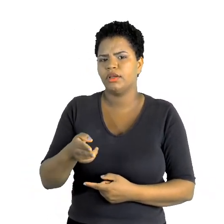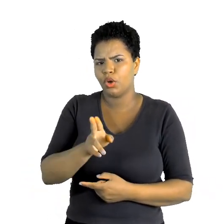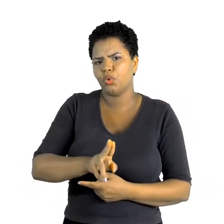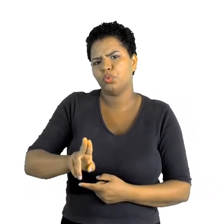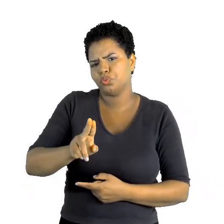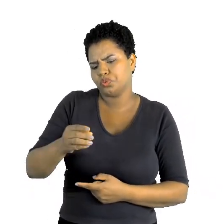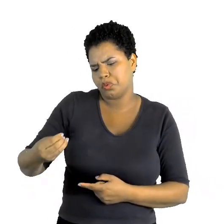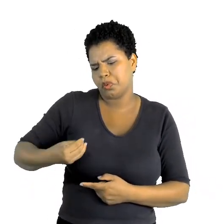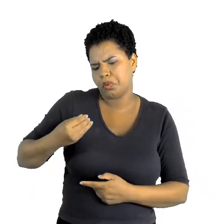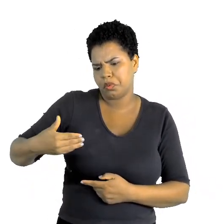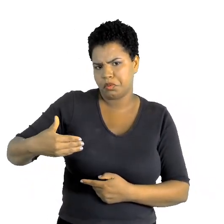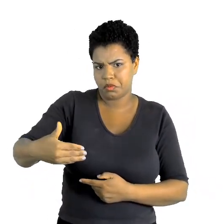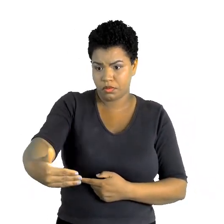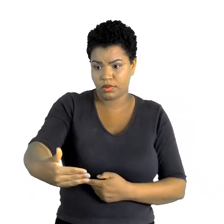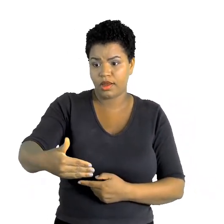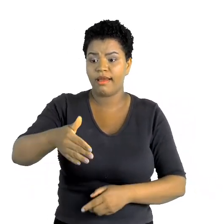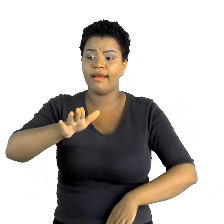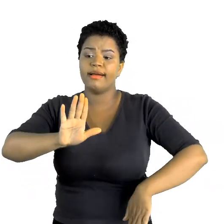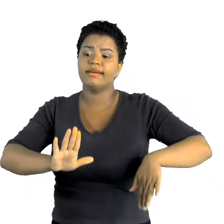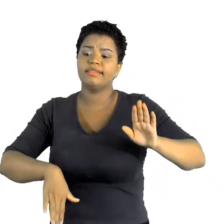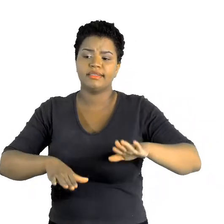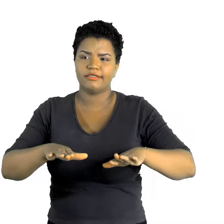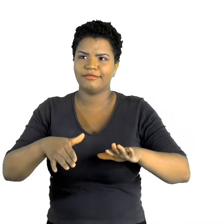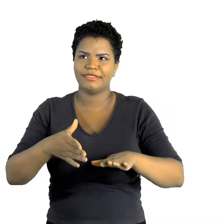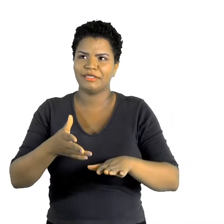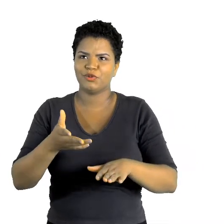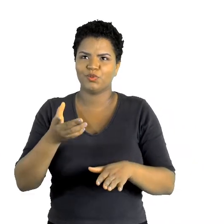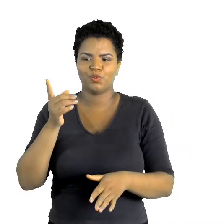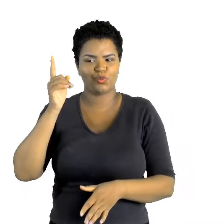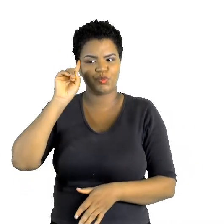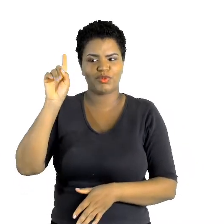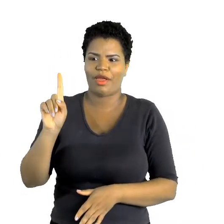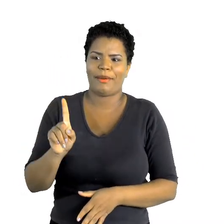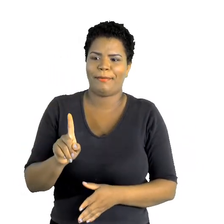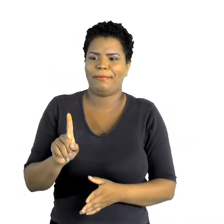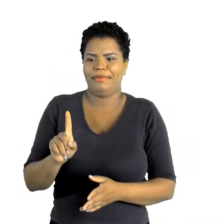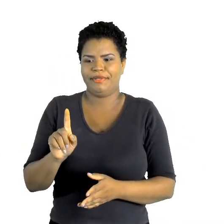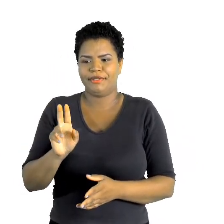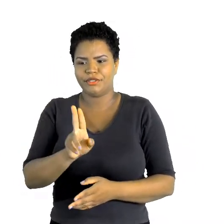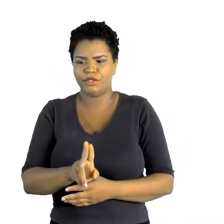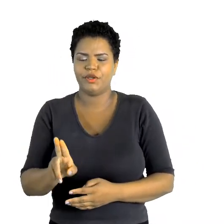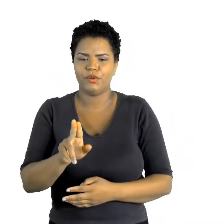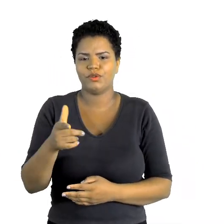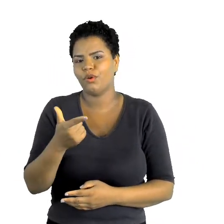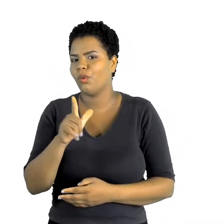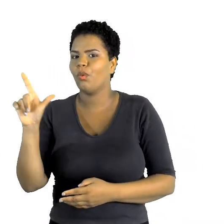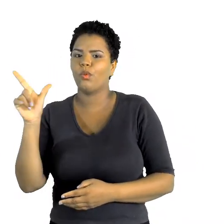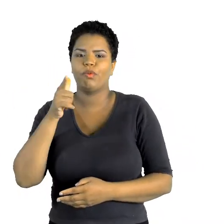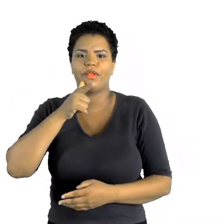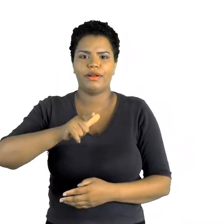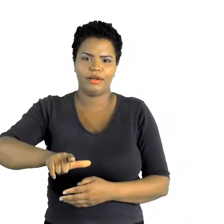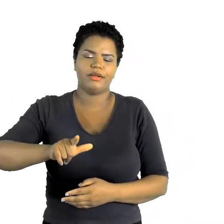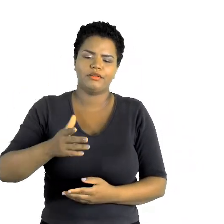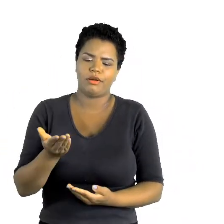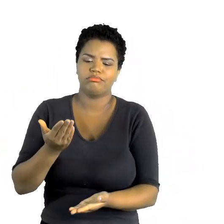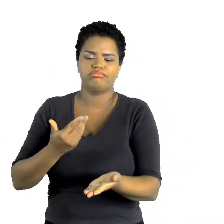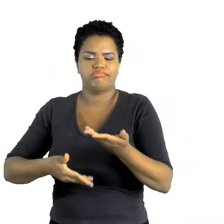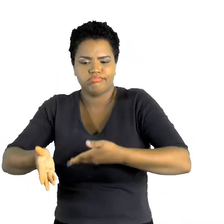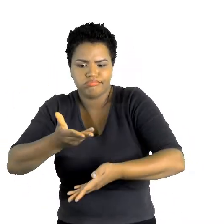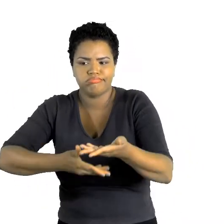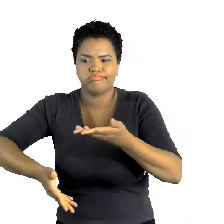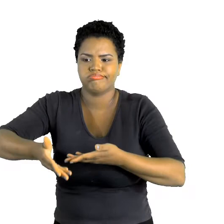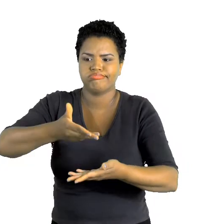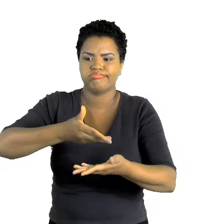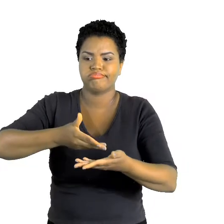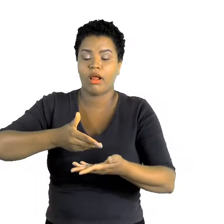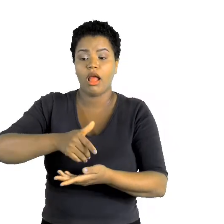seu cotidiano e às vezes nem se dá conta de que você já está usando uma outra língua para você interagir.